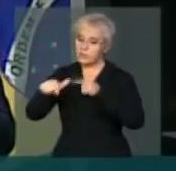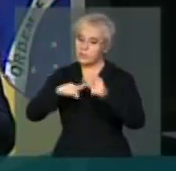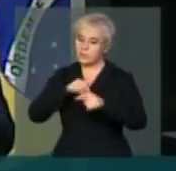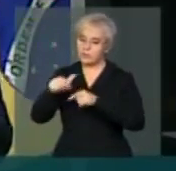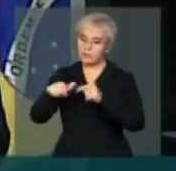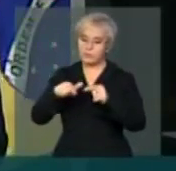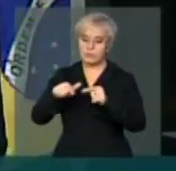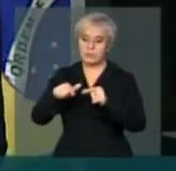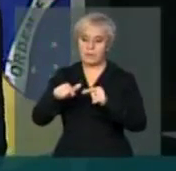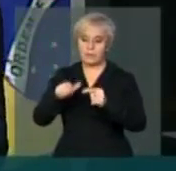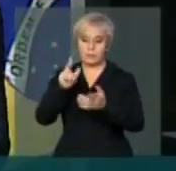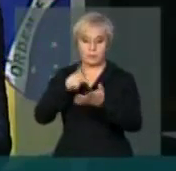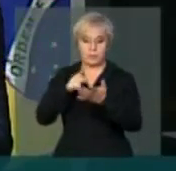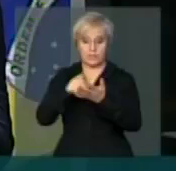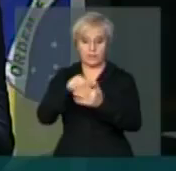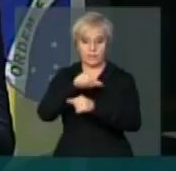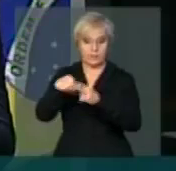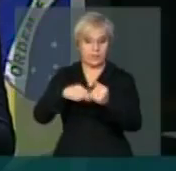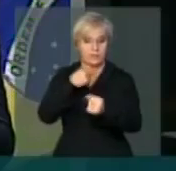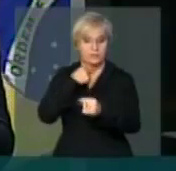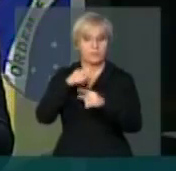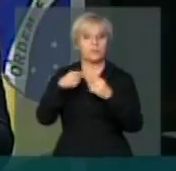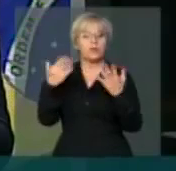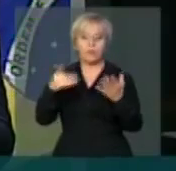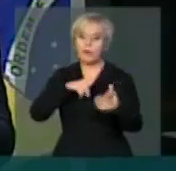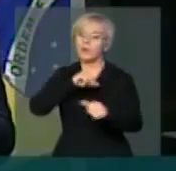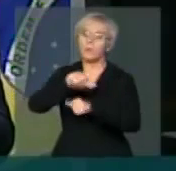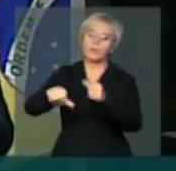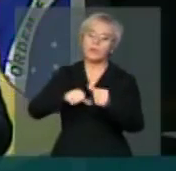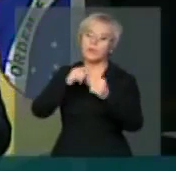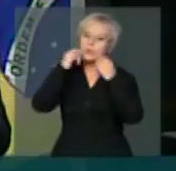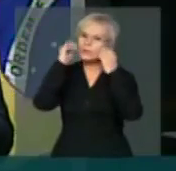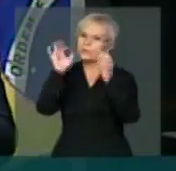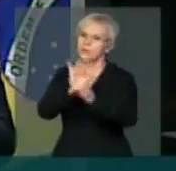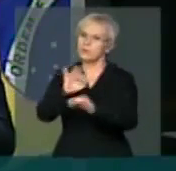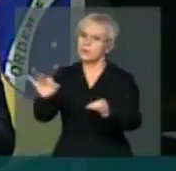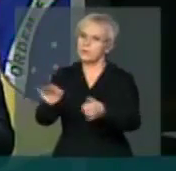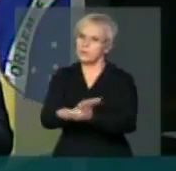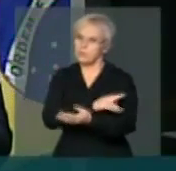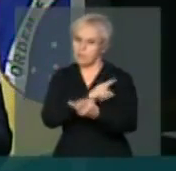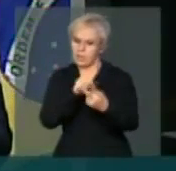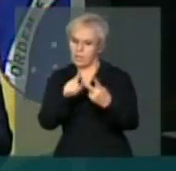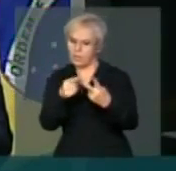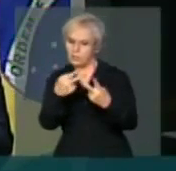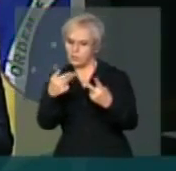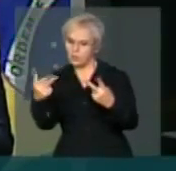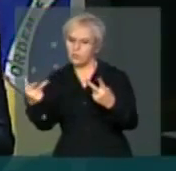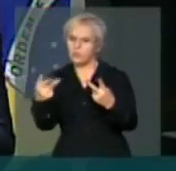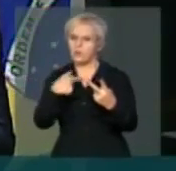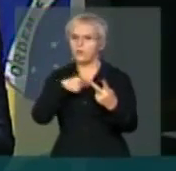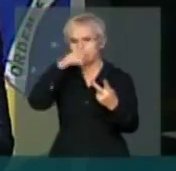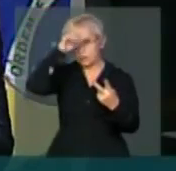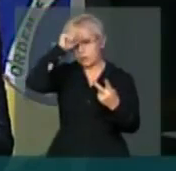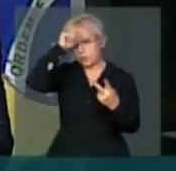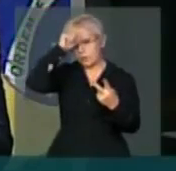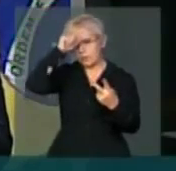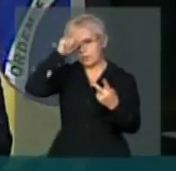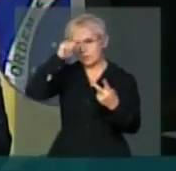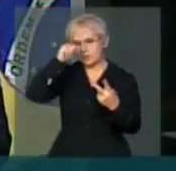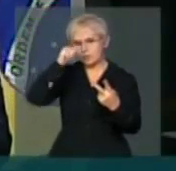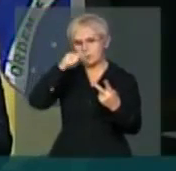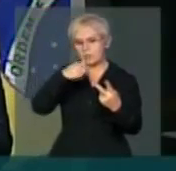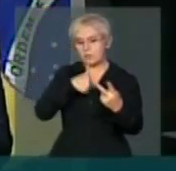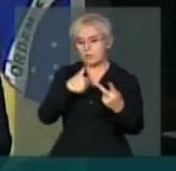sendo alterados, sem qualquer constrangimento. A segunda lição que aprendi em casa, com os nossos, é que